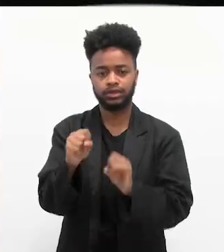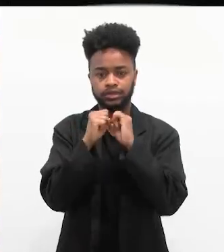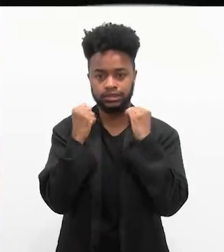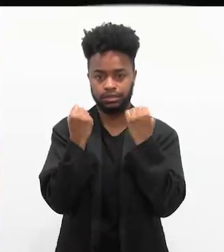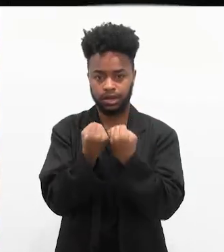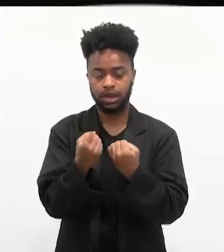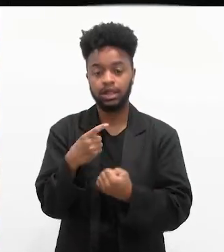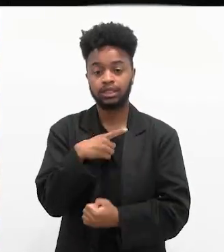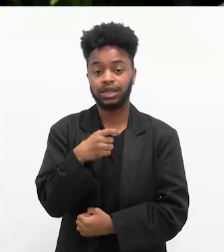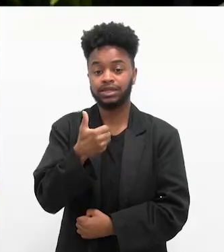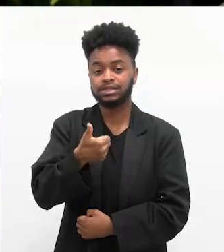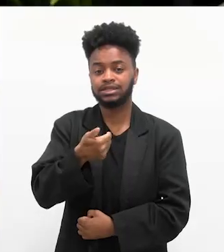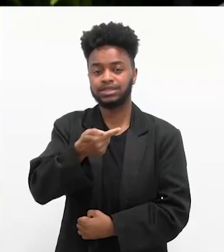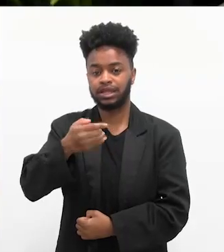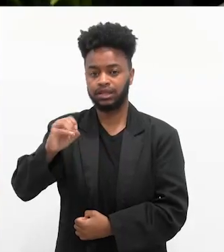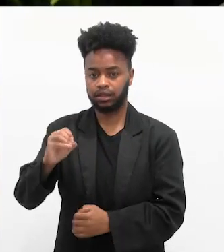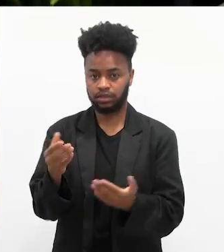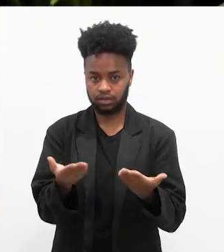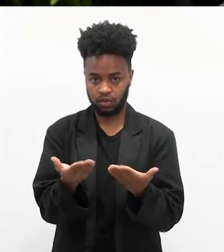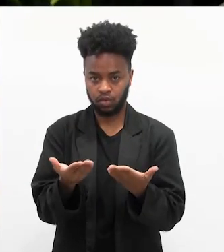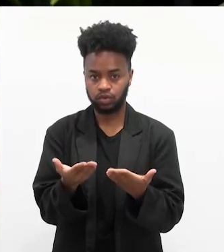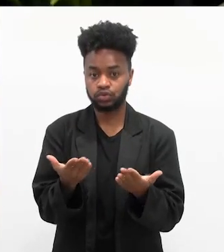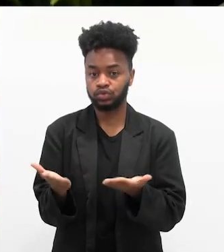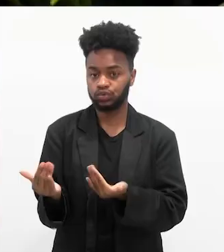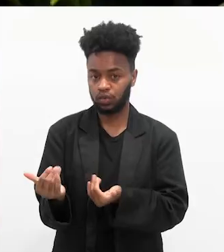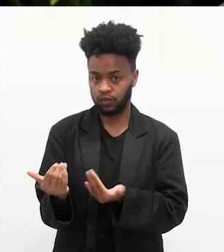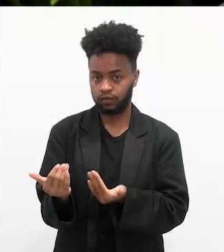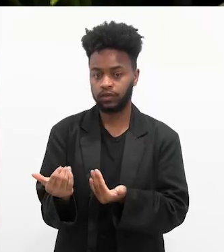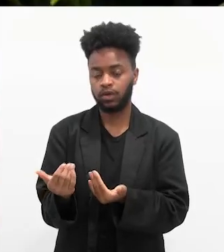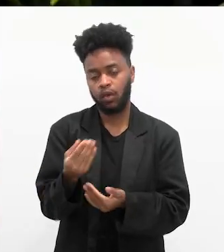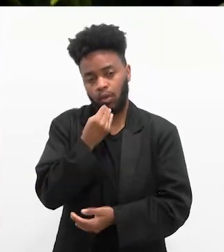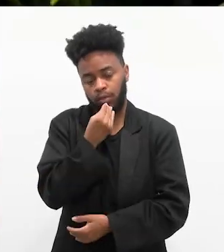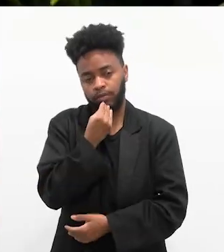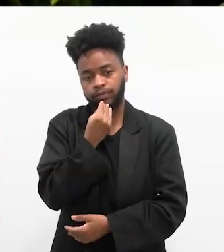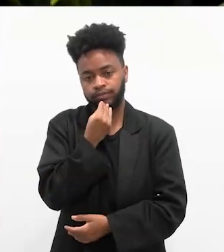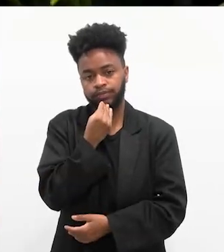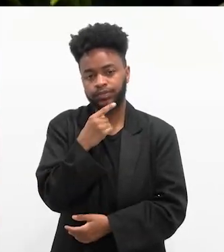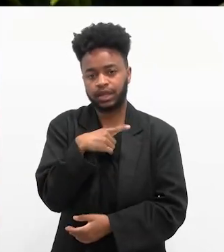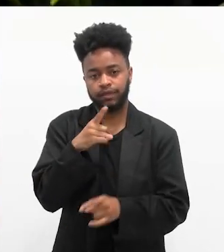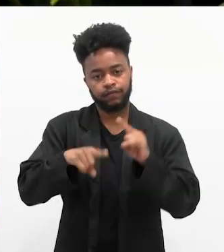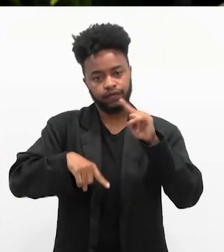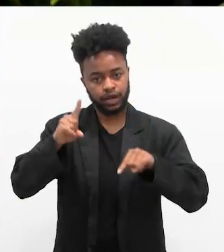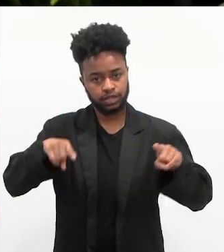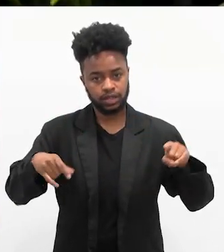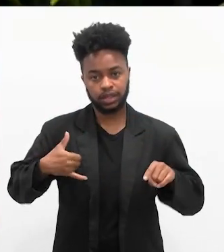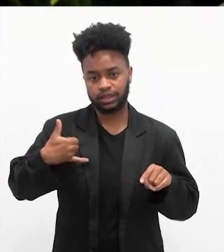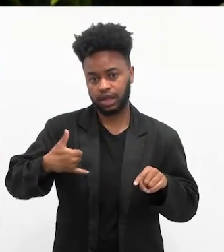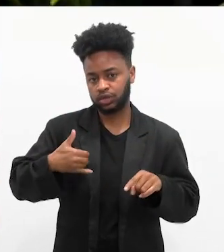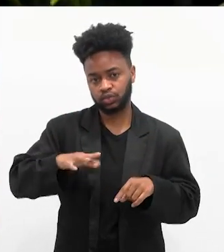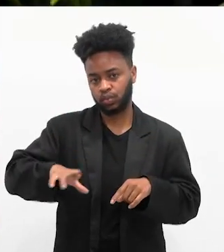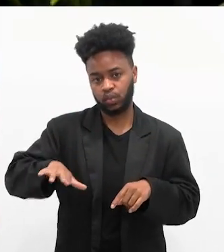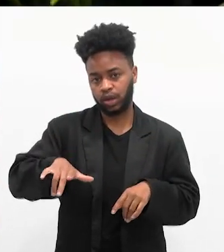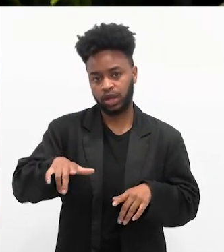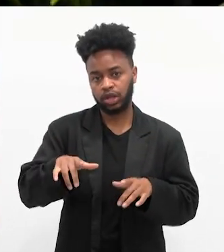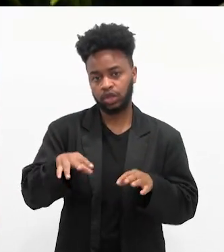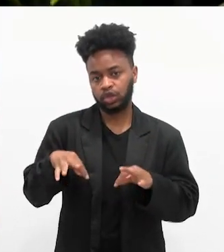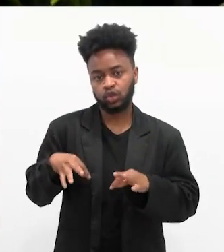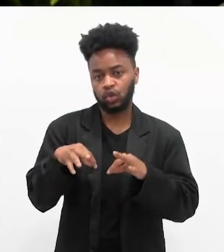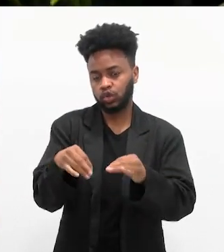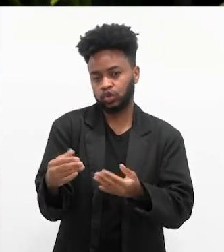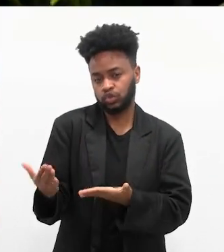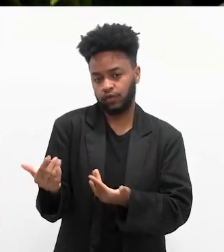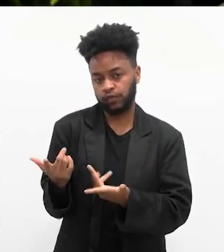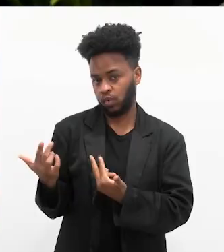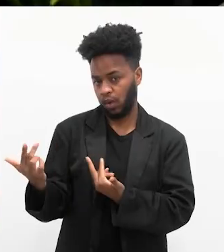nesse assunto. Atualmente temos 170 jovens. Claro que há uma oscilação de idade, nem todos